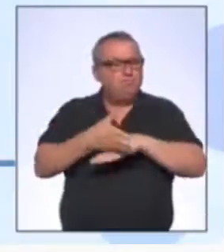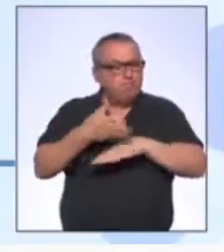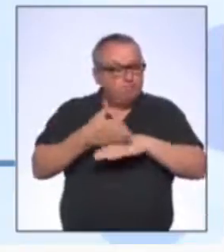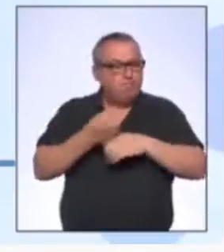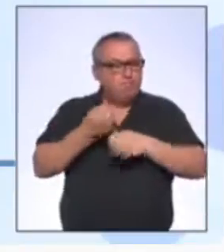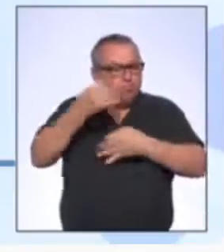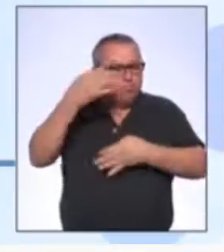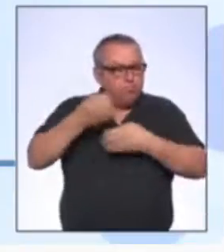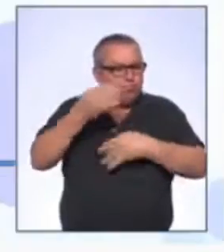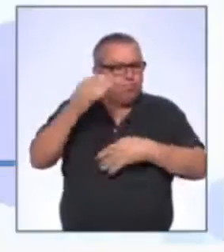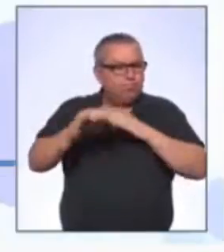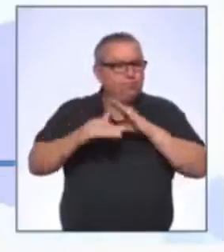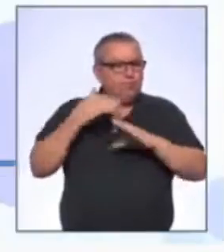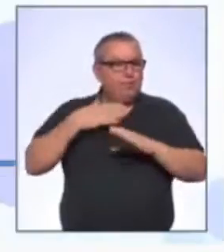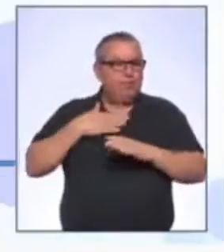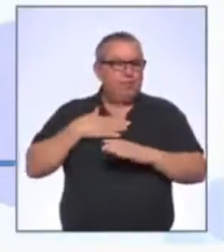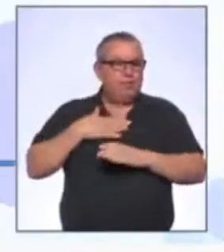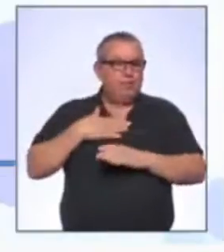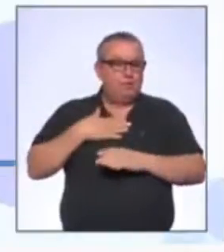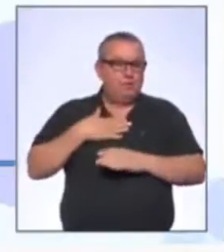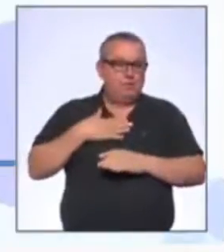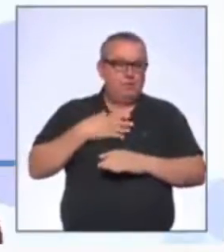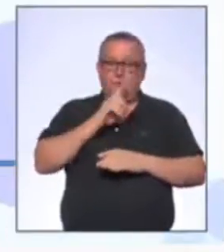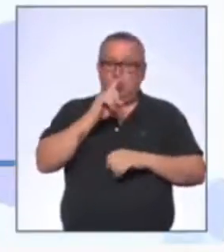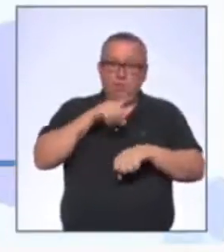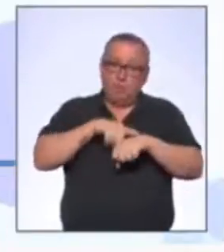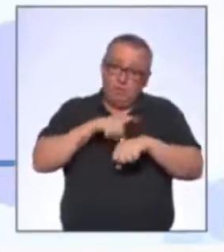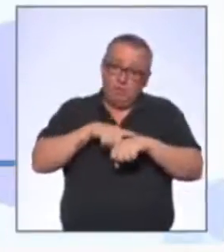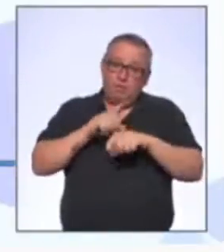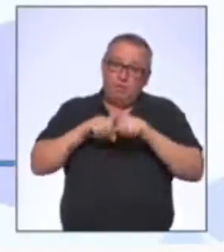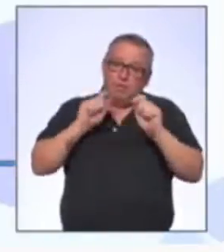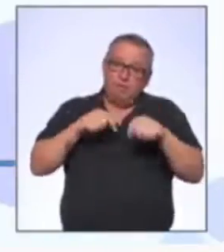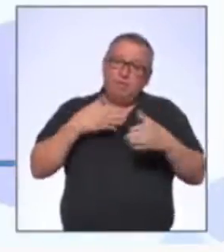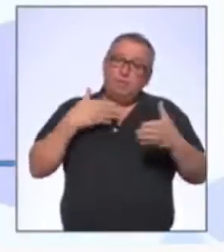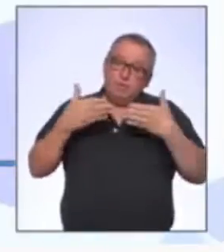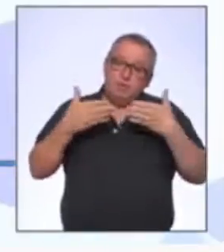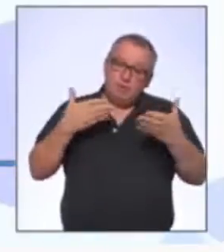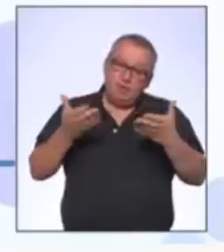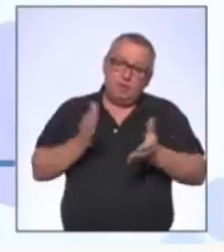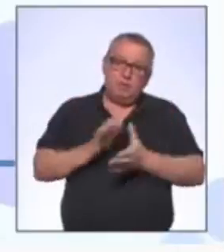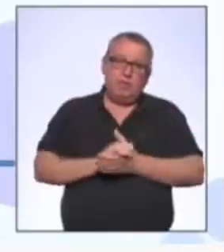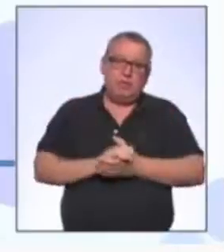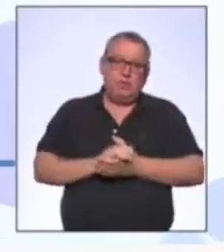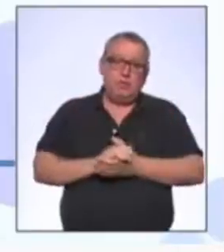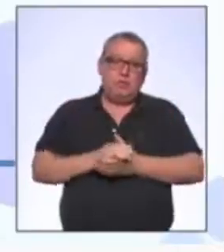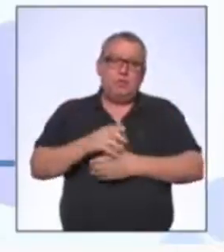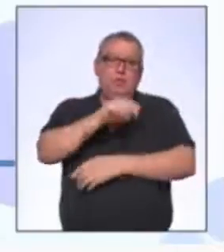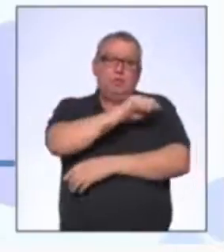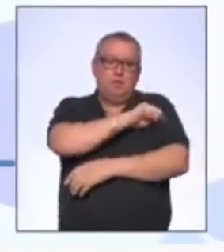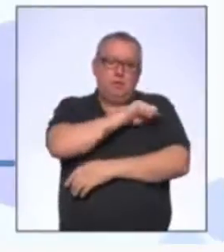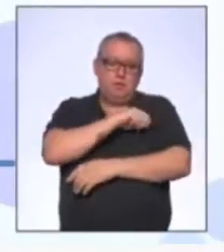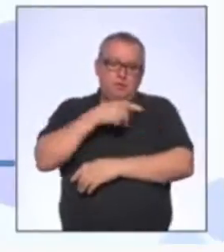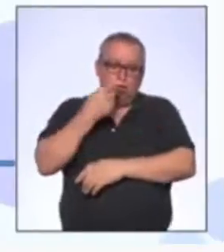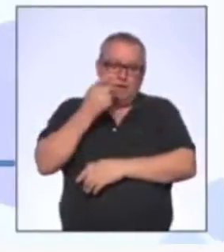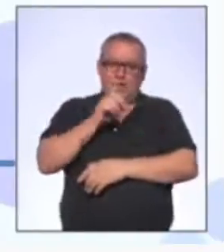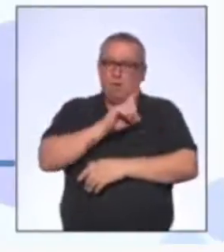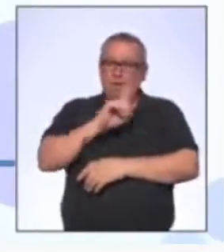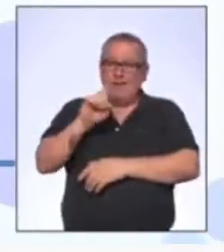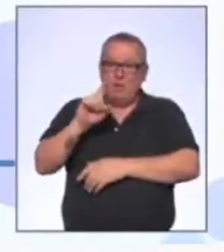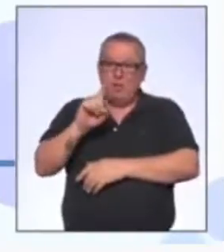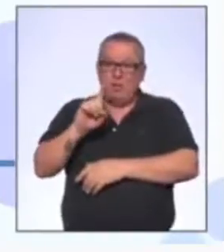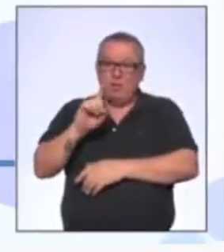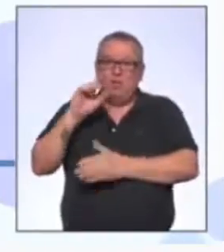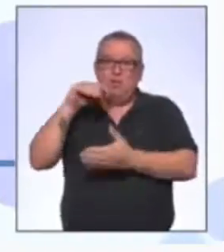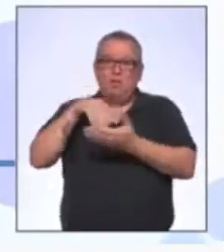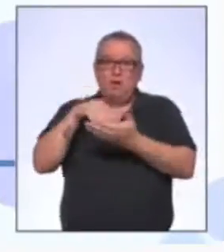manda manda mensagem nós não demos a pausa para a gente poder bater esse papo né então assim os alunos que falaram não no